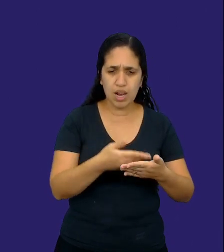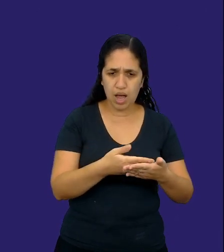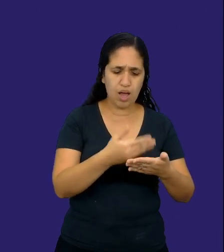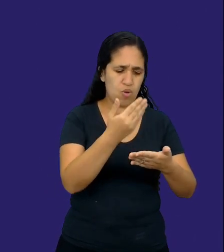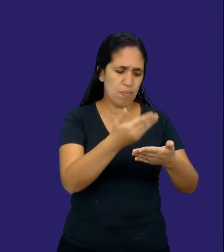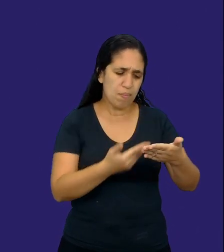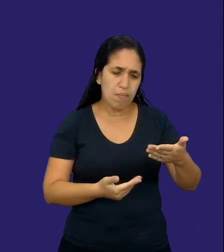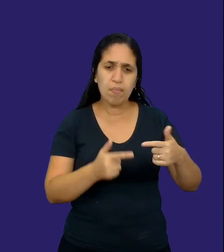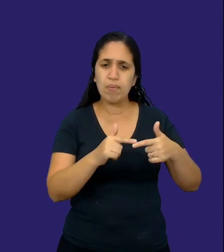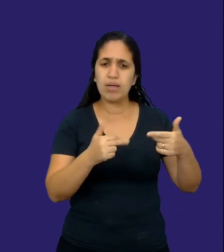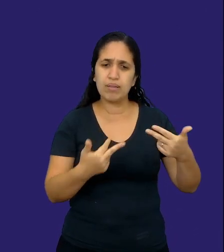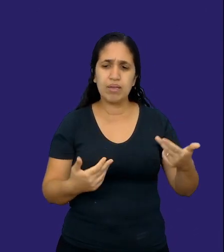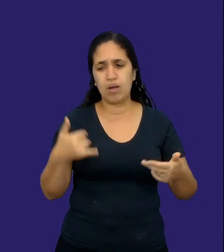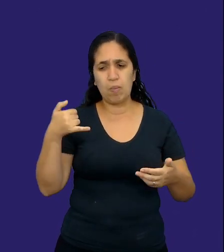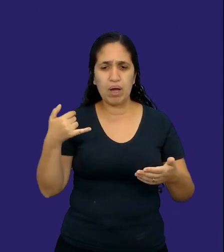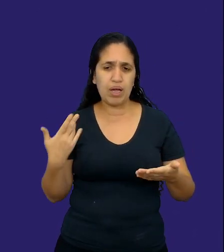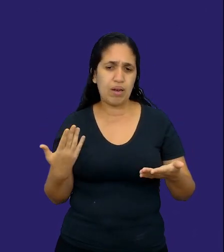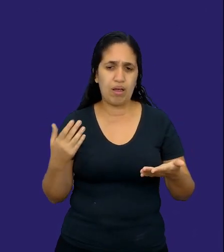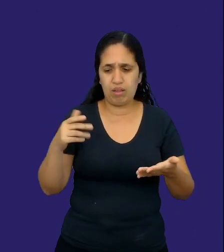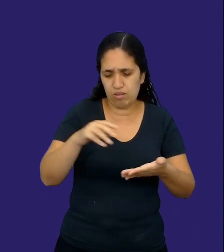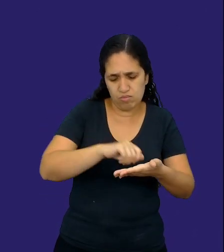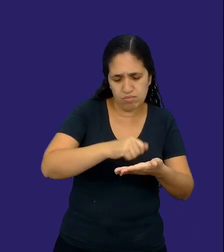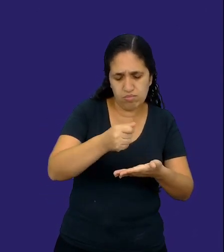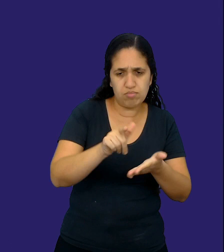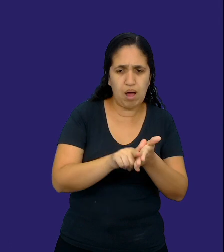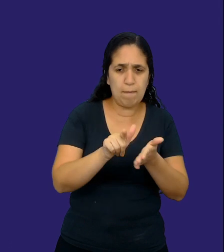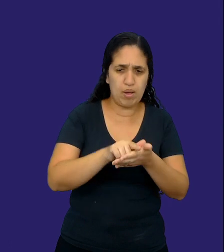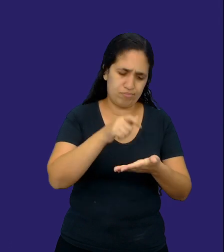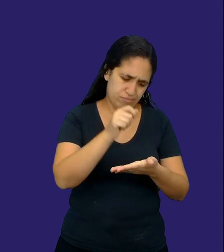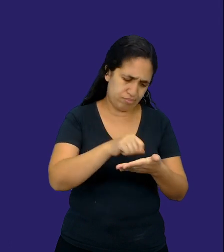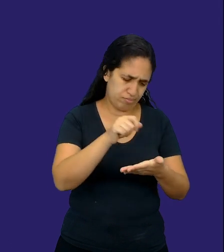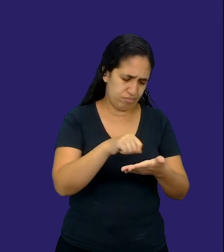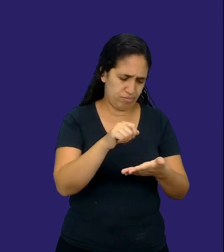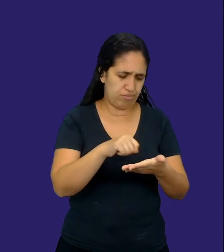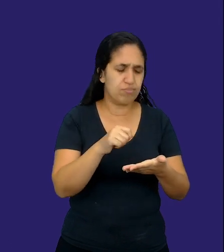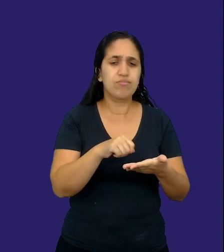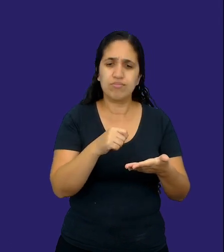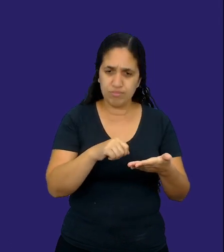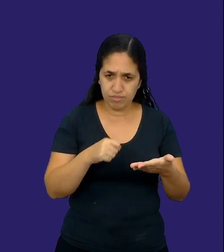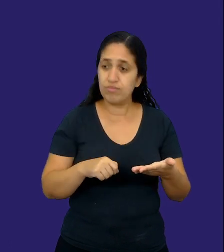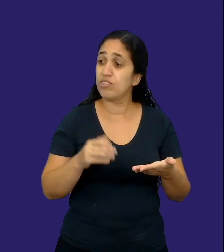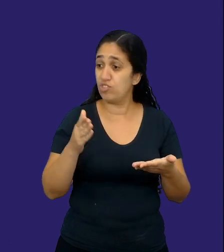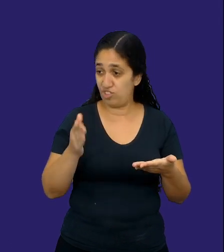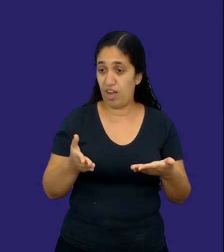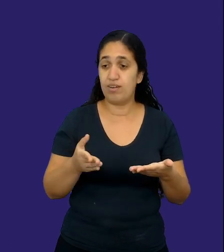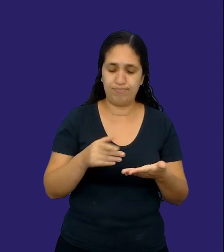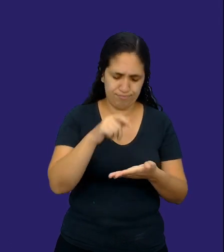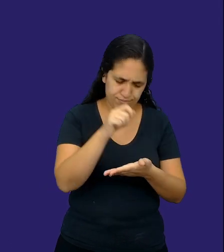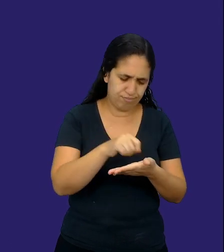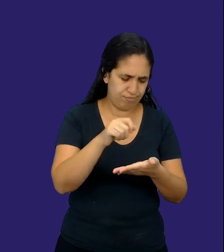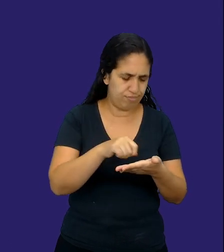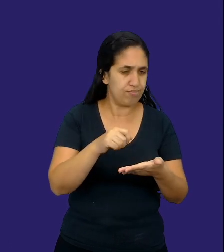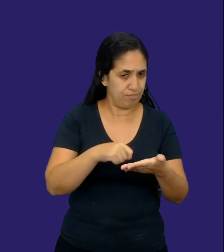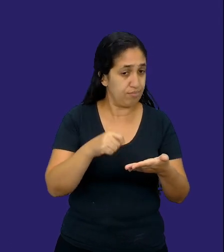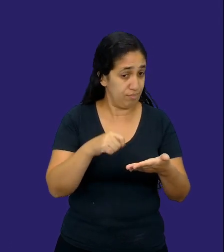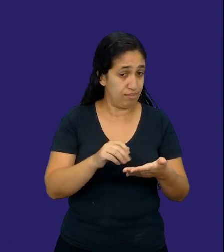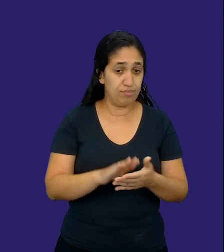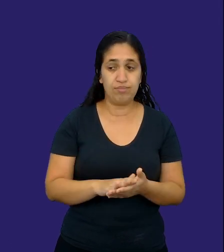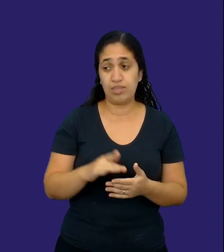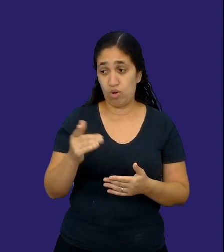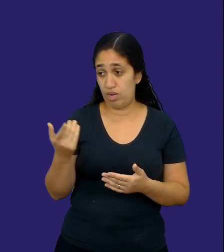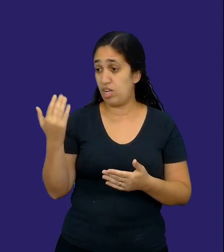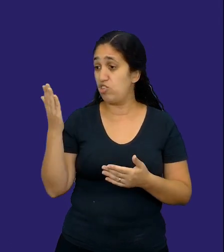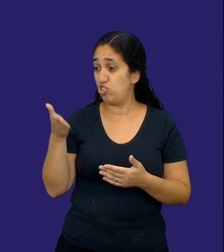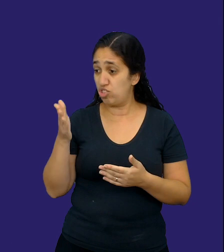na mão uma caneta, um bloquinho, para que vocês já possam ir fazendo o quê? As anotações. Ou se vocês já